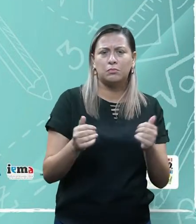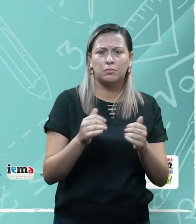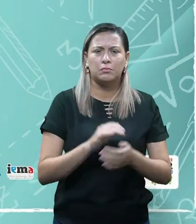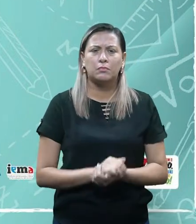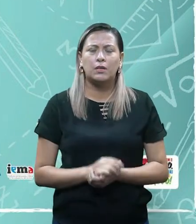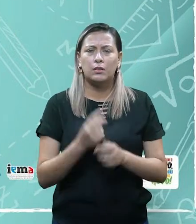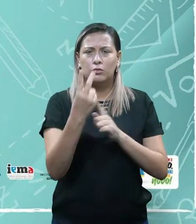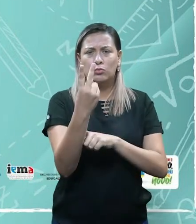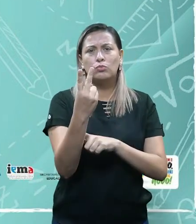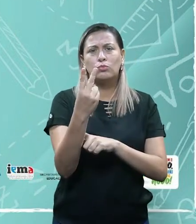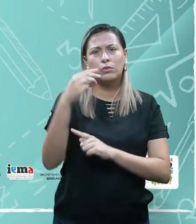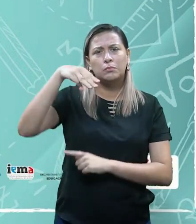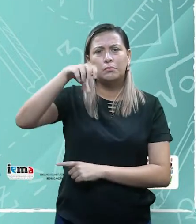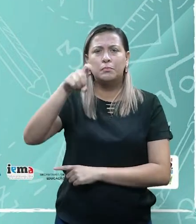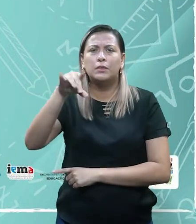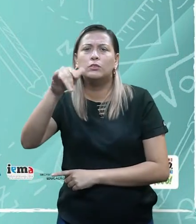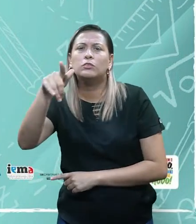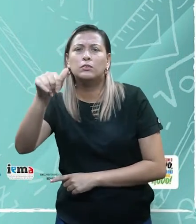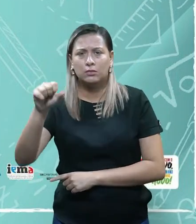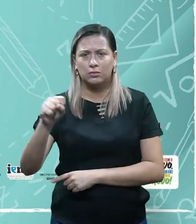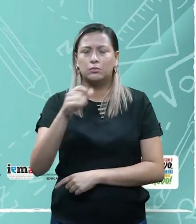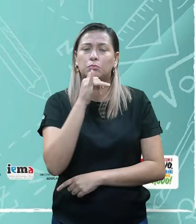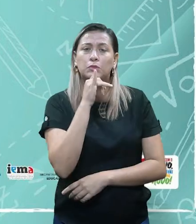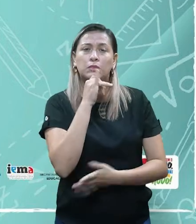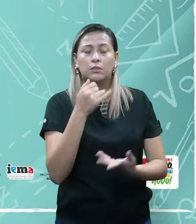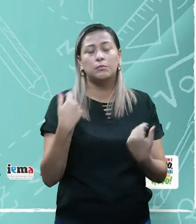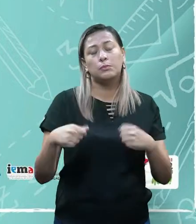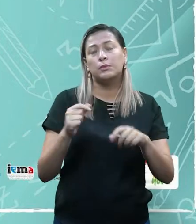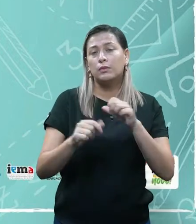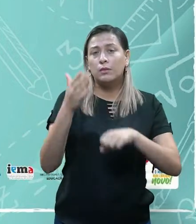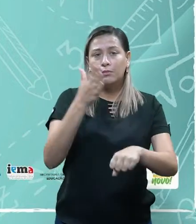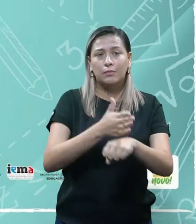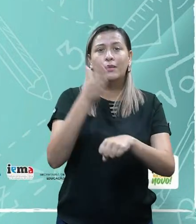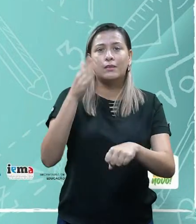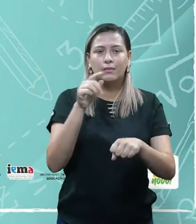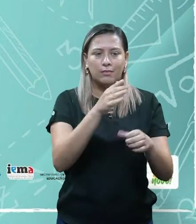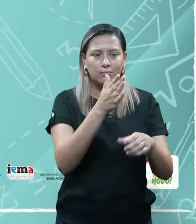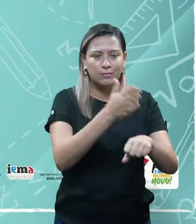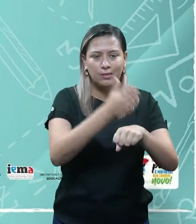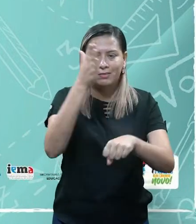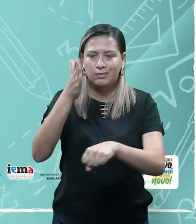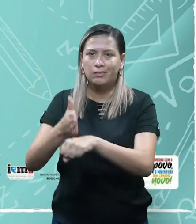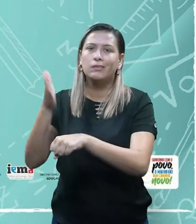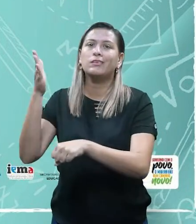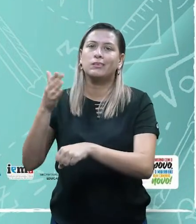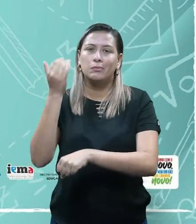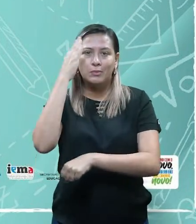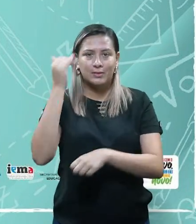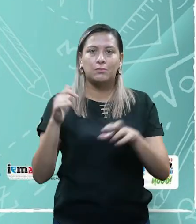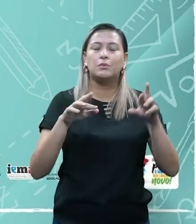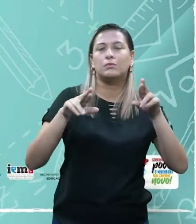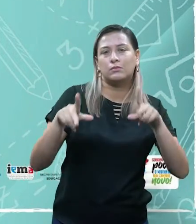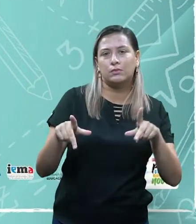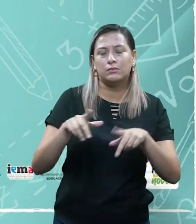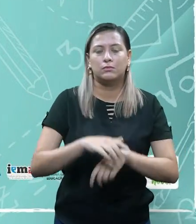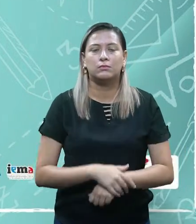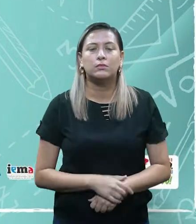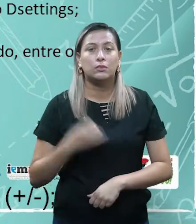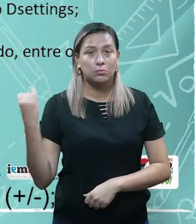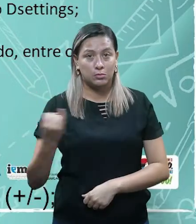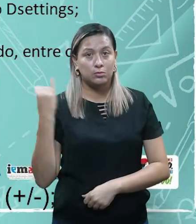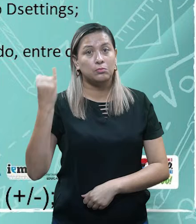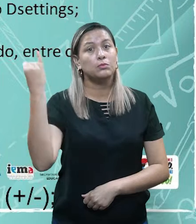medidas, um exemplo. Então, você vai ter que dar um Enter entre essas 2 medidas para ele poder diferenciar, ok? Então, é bastante importante o